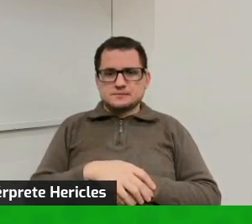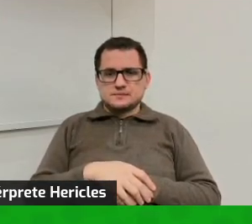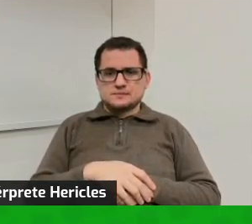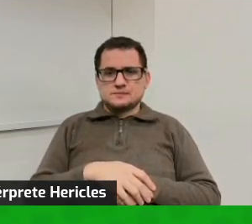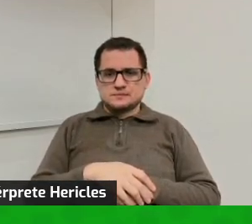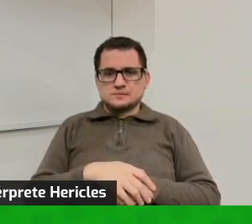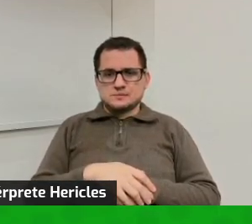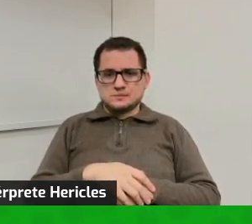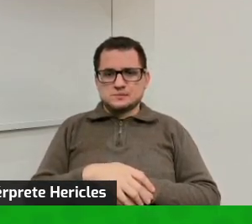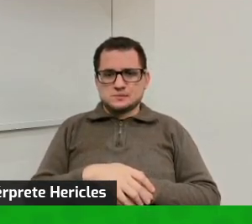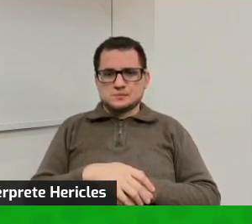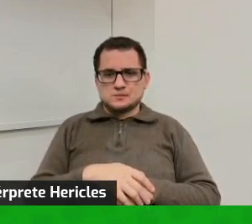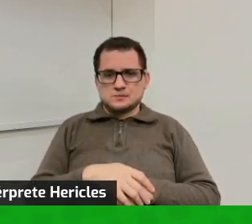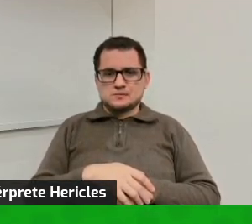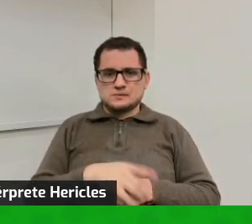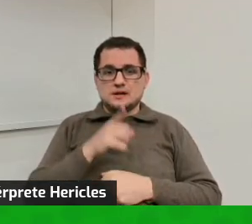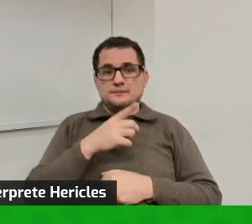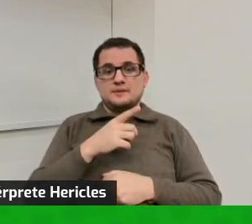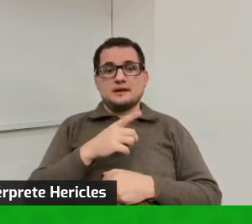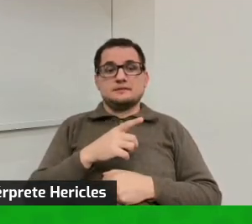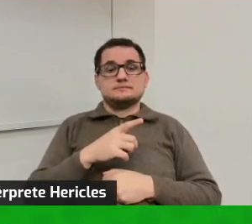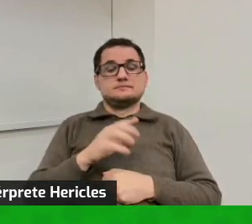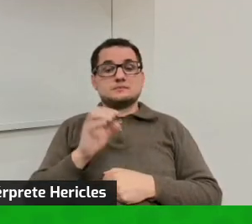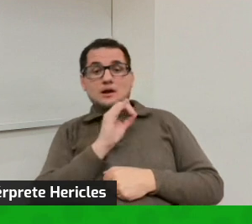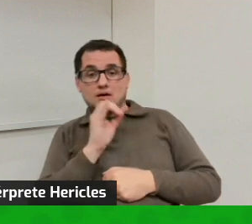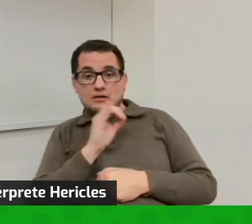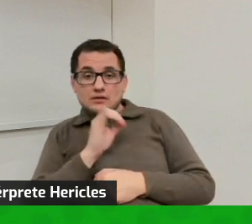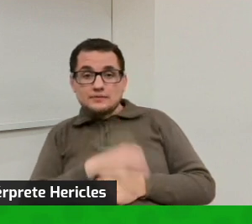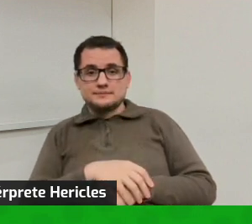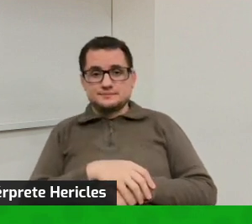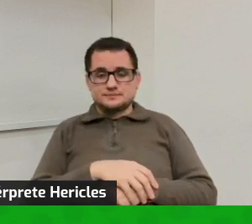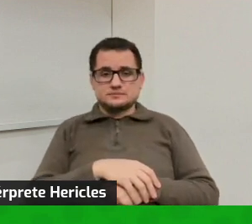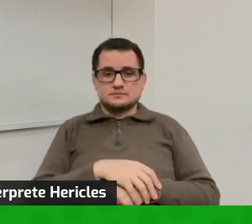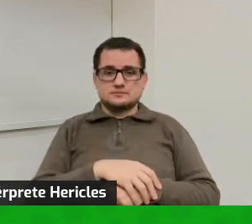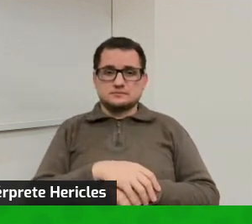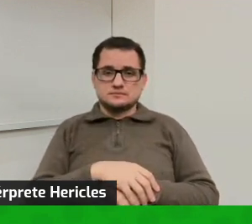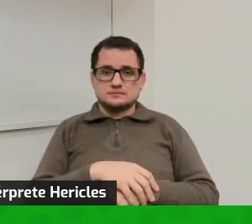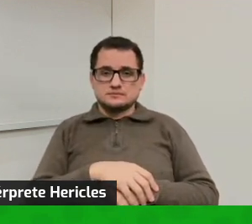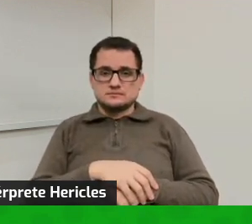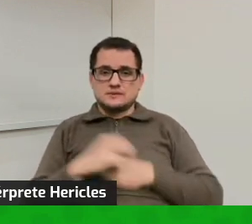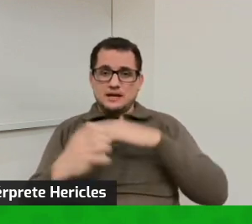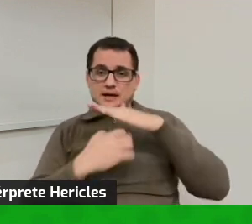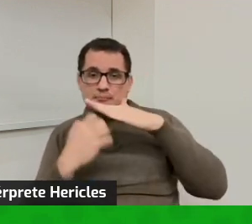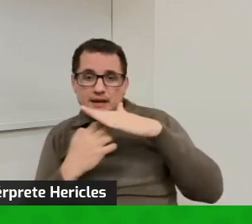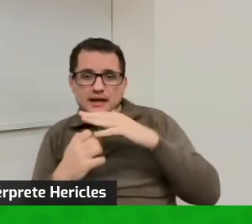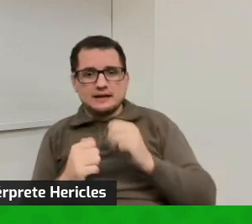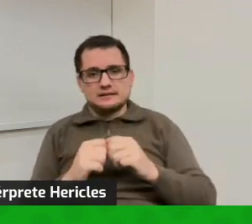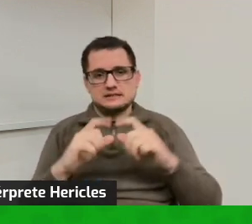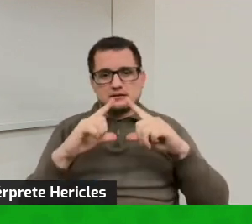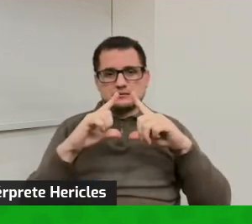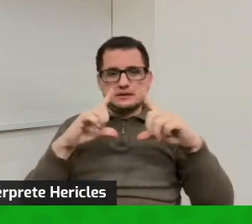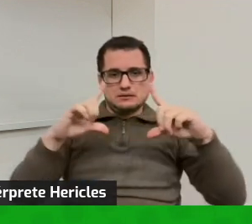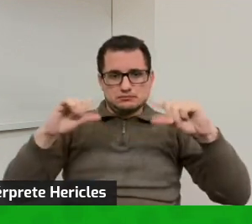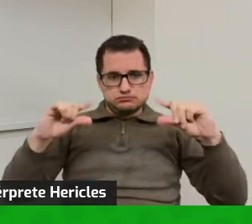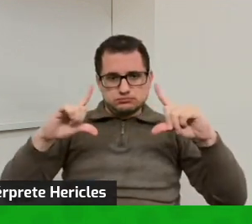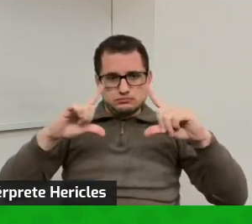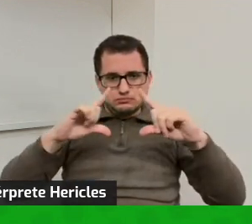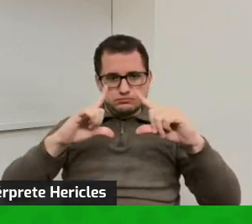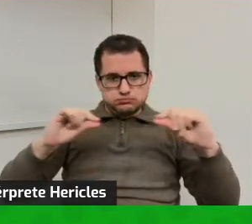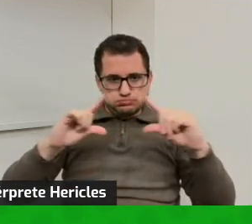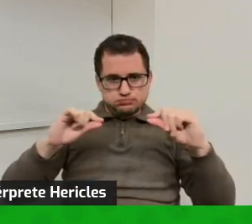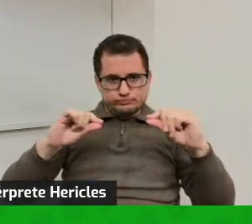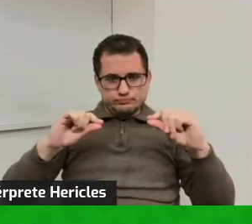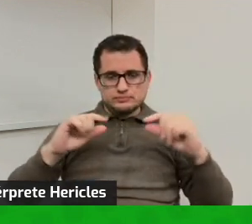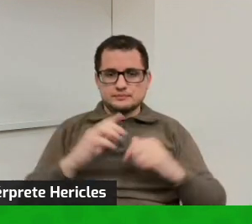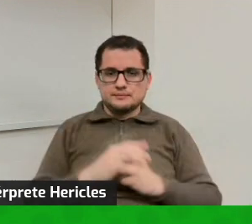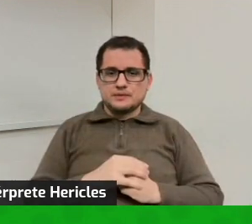lista aqui. Tem aqui a saudação, a sugestão de colocar a saudação, empresa e tudo mais. E agora a gente vai automatizar isso daqui, substituir para